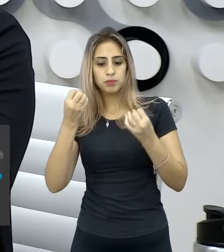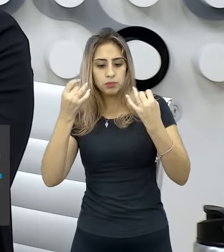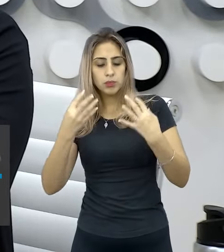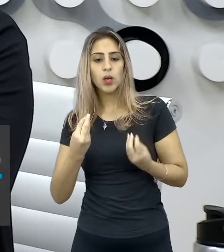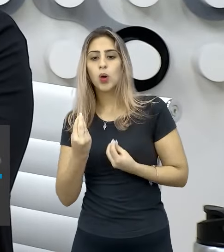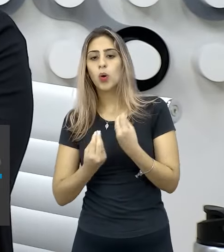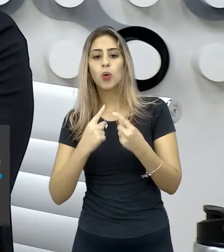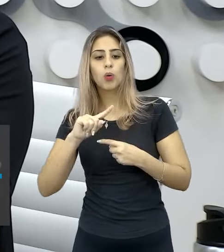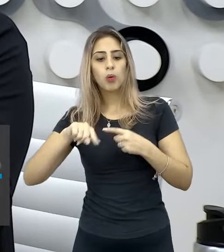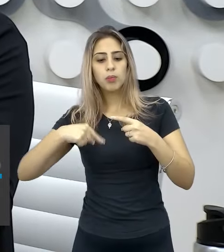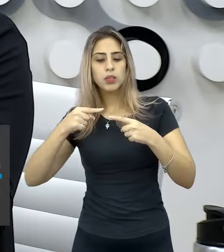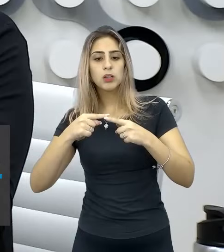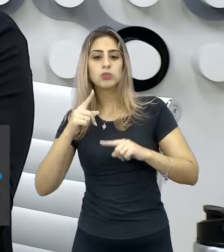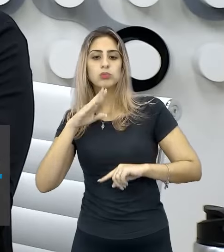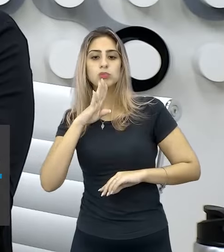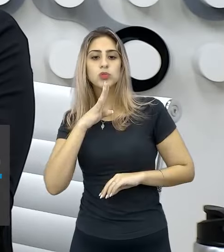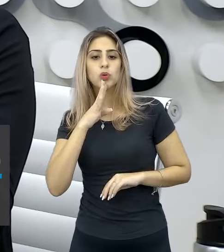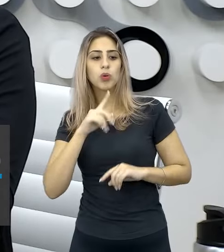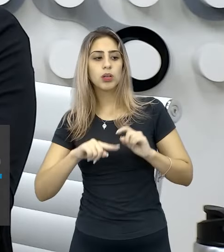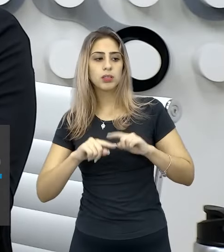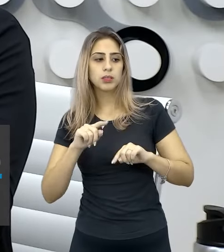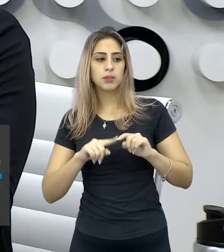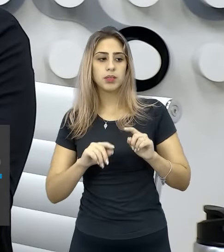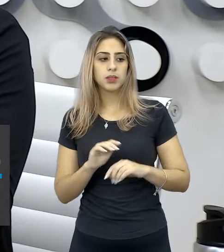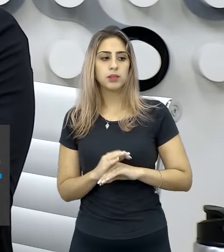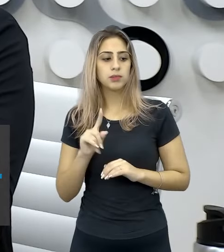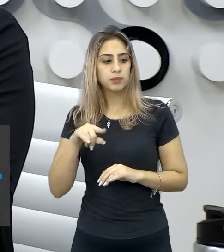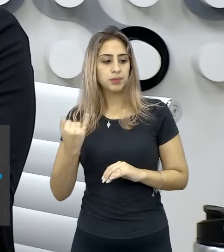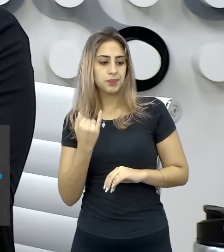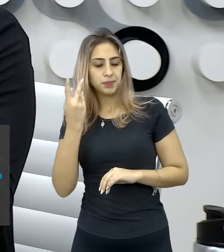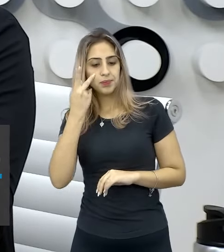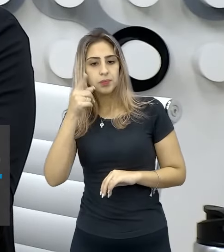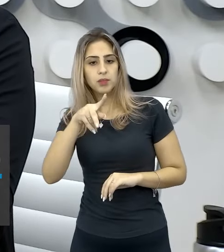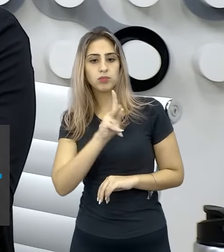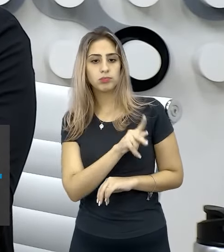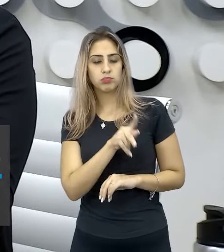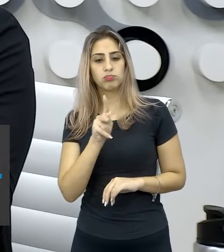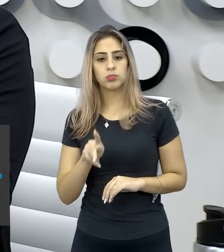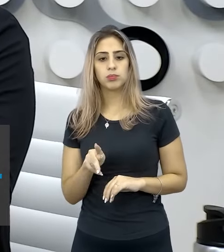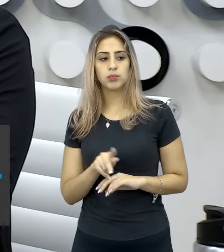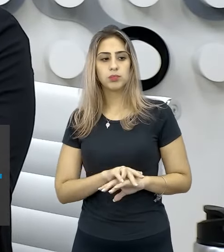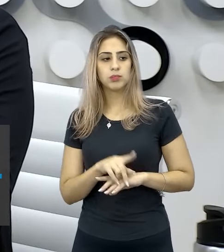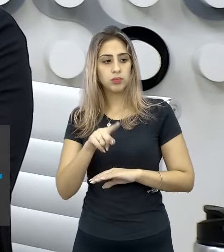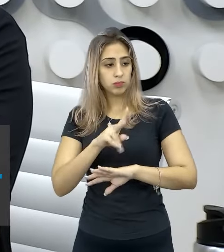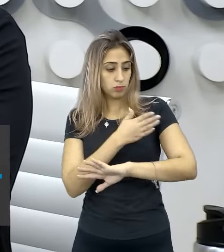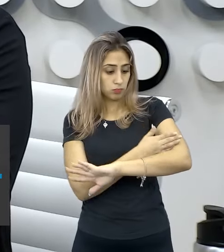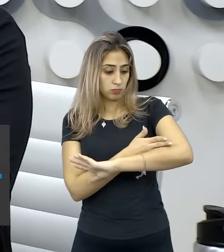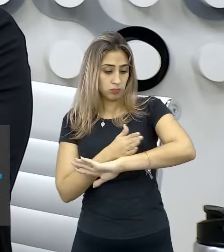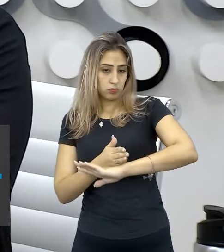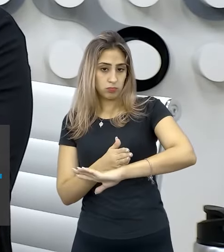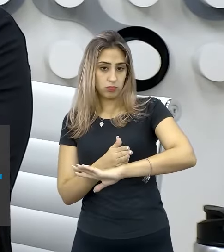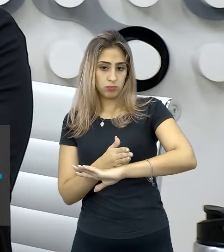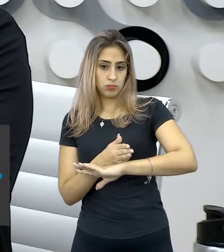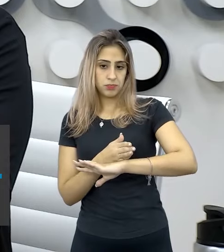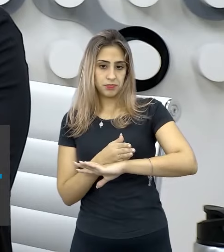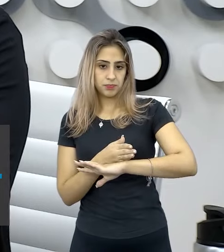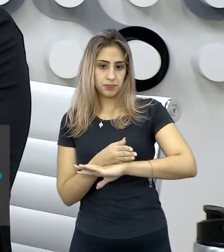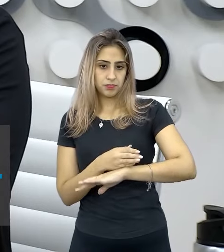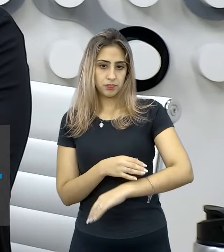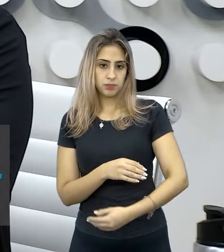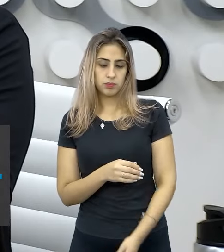você qual é o objeto de conhecimento. Né? Então, isso é importante para você, professor, quando for iniciar